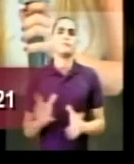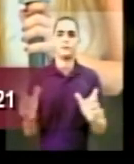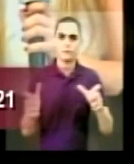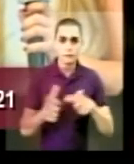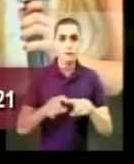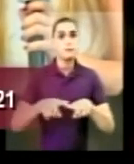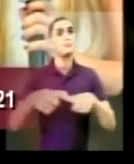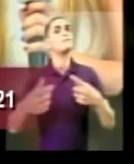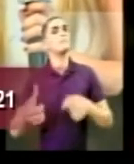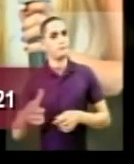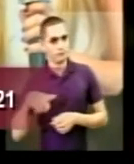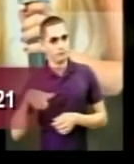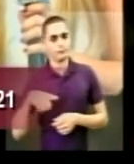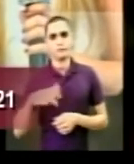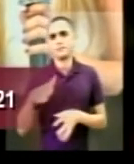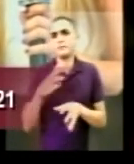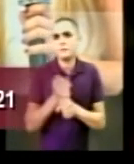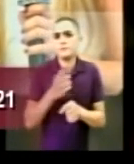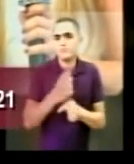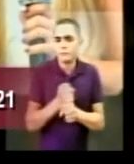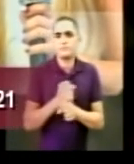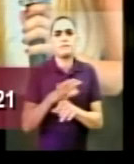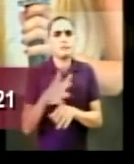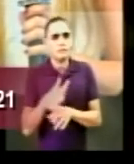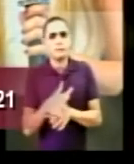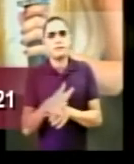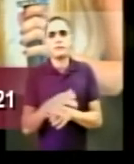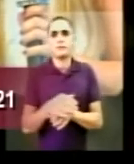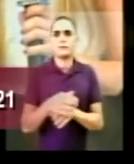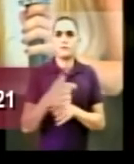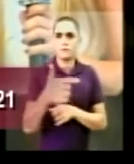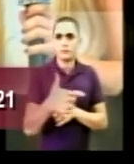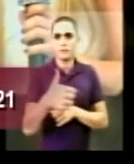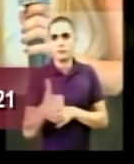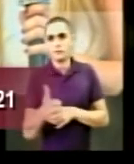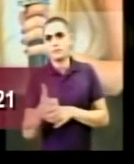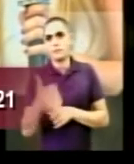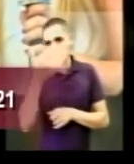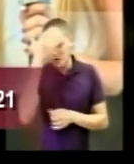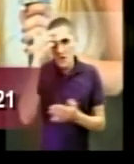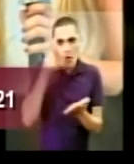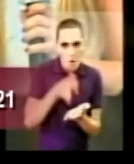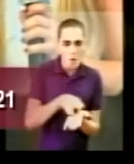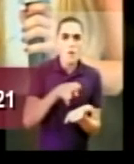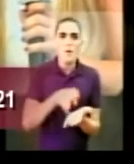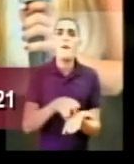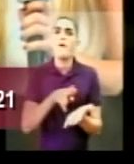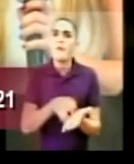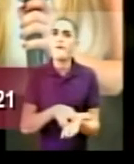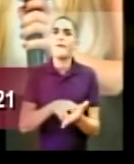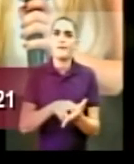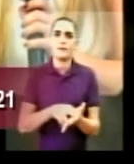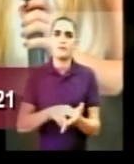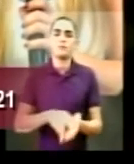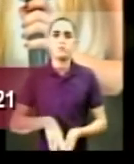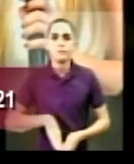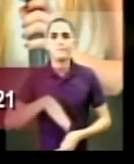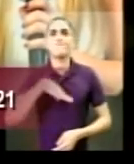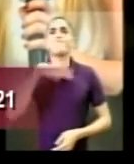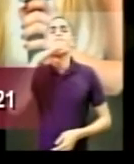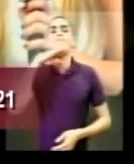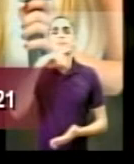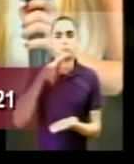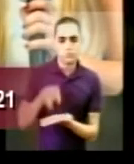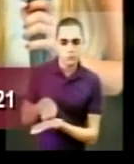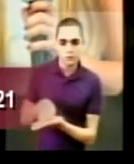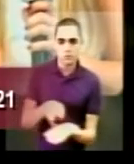está com uma média de 21 casos novos com Covid confirmado internados, o que vem mantendo as nossas taxas de ocupação elevadas,